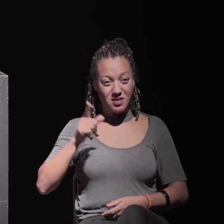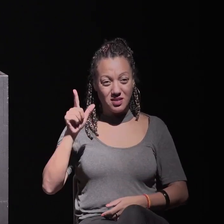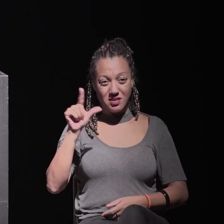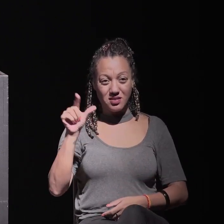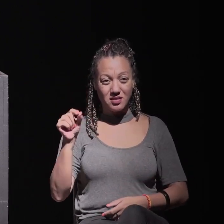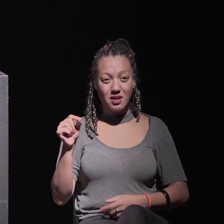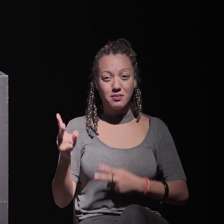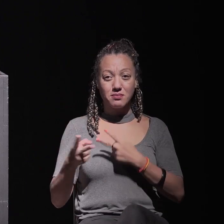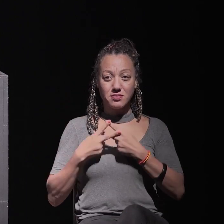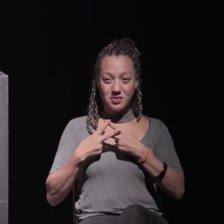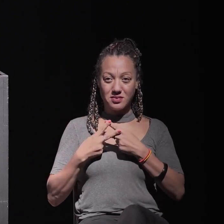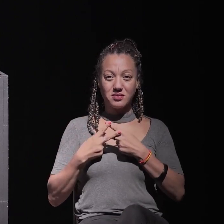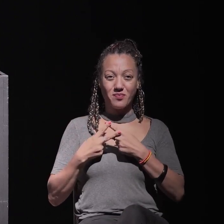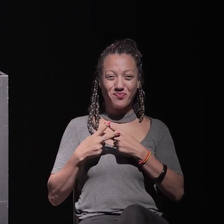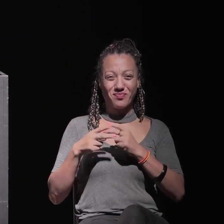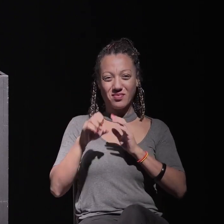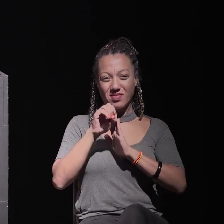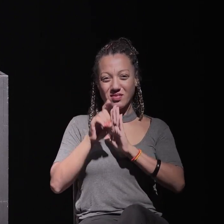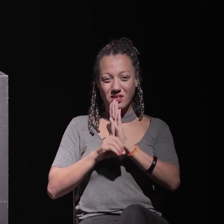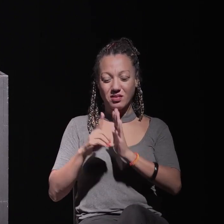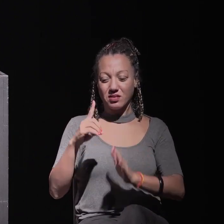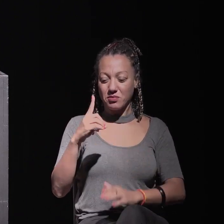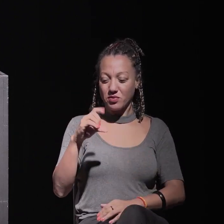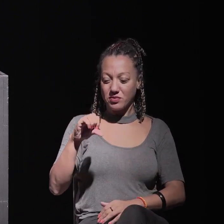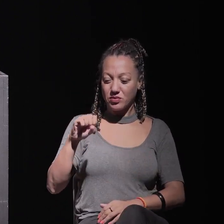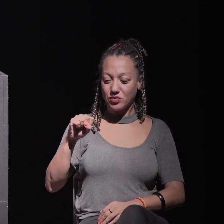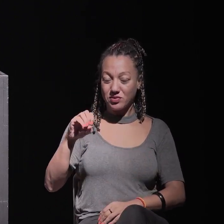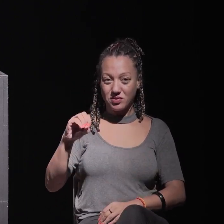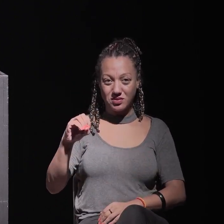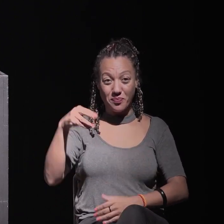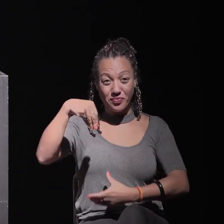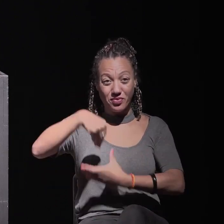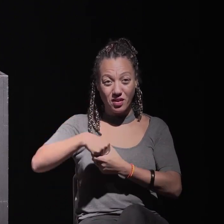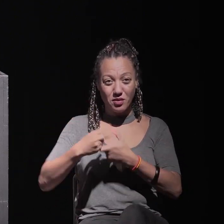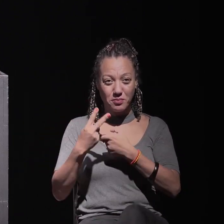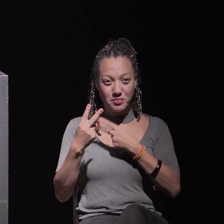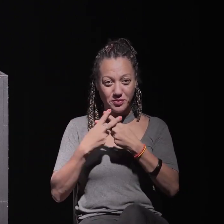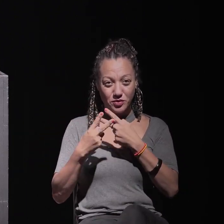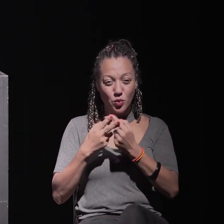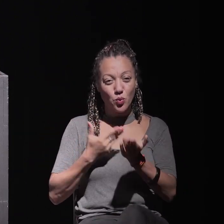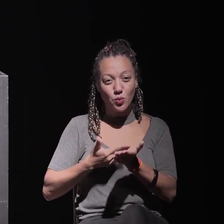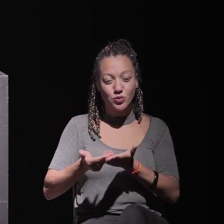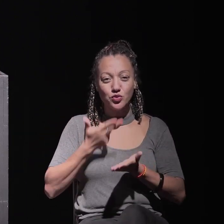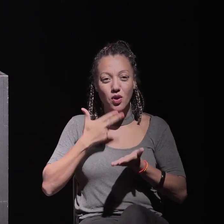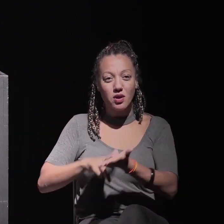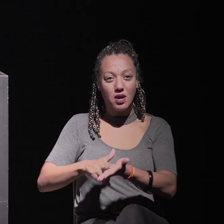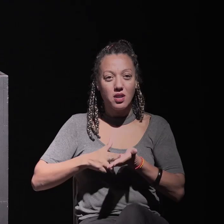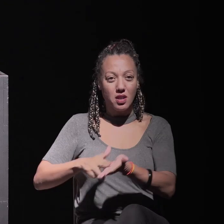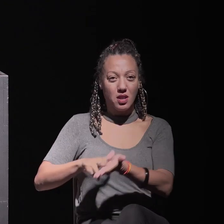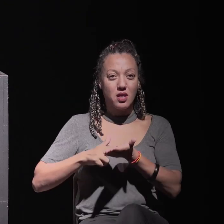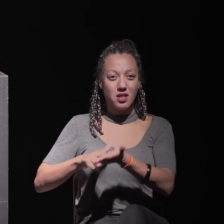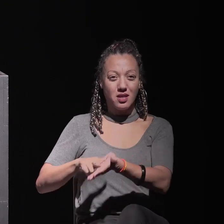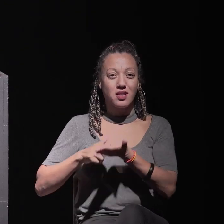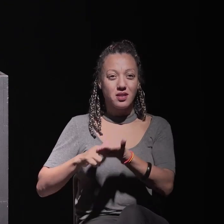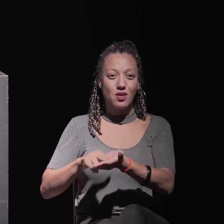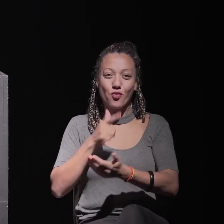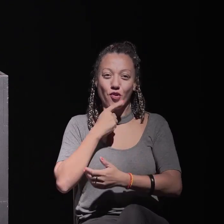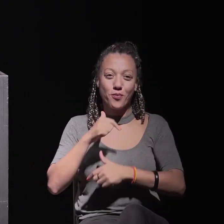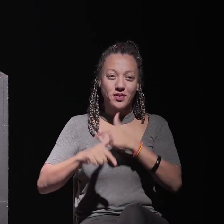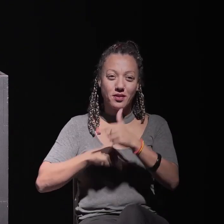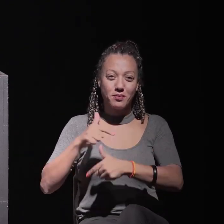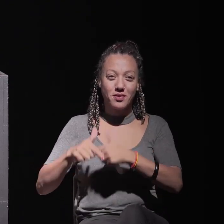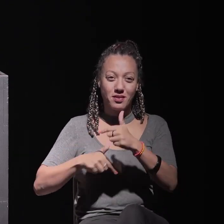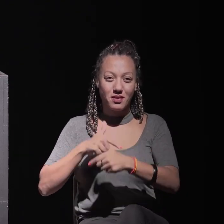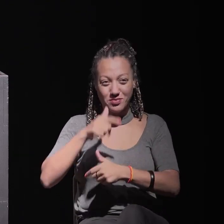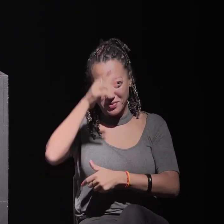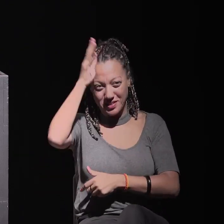80, e lá dentro da prisão ela começou a trocar cartas com o ex-líder da brigada, daquela Brigada Vermelha, que